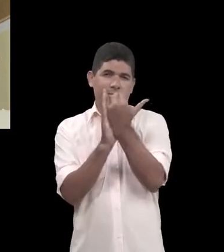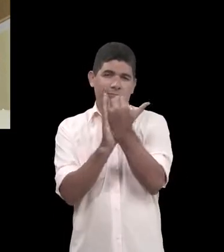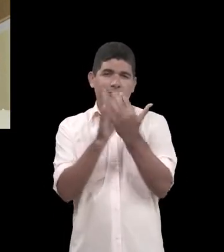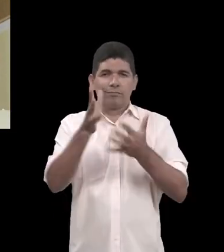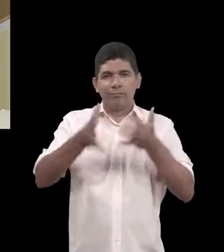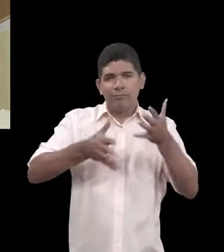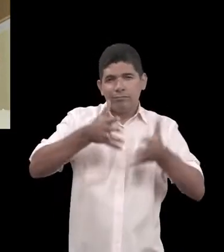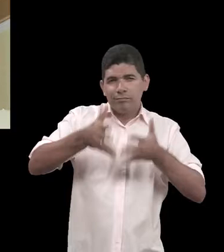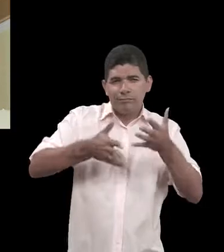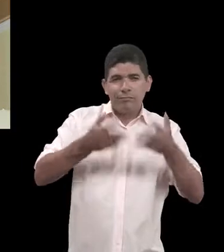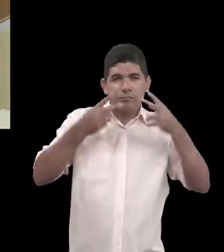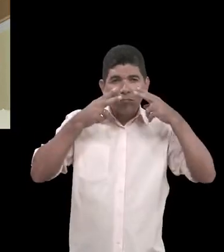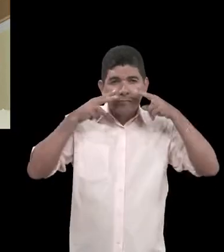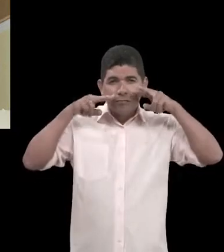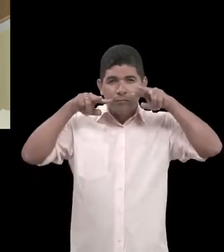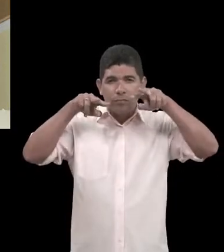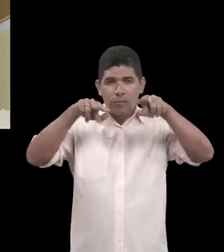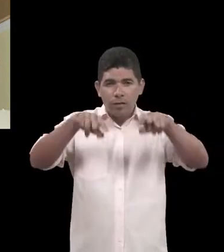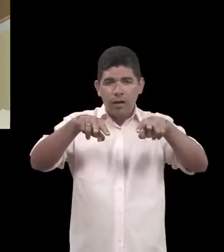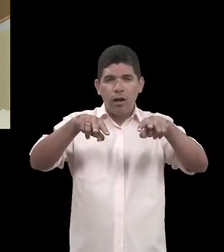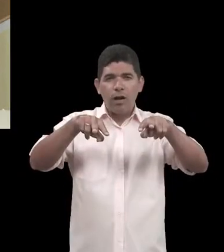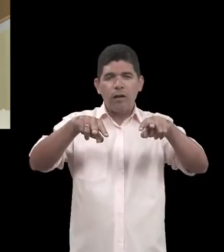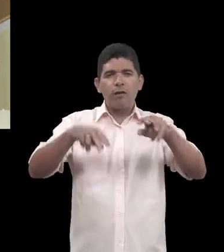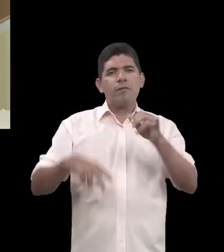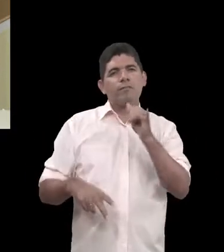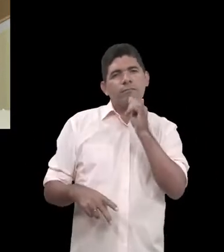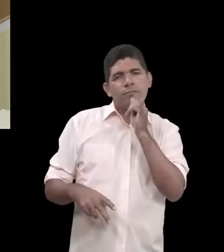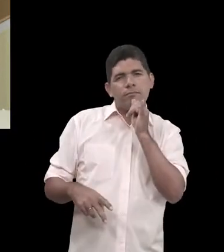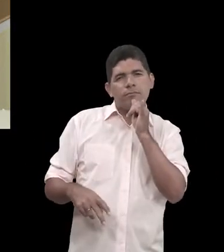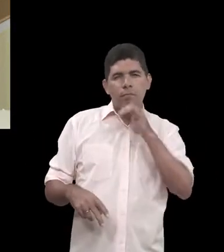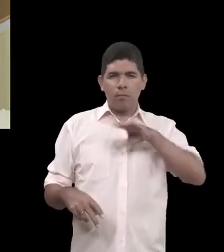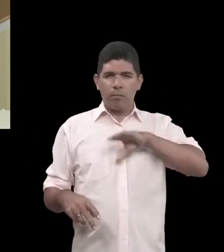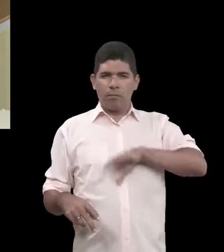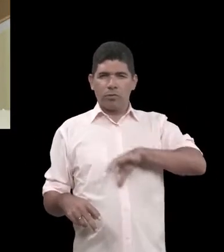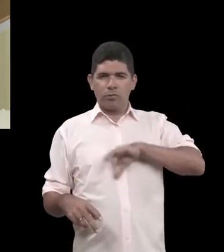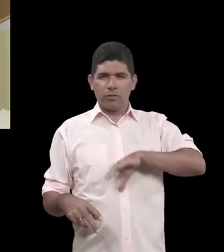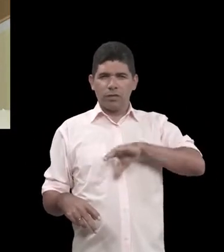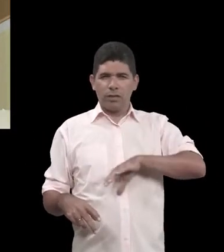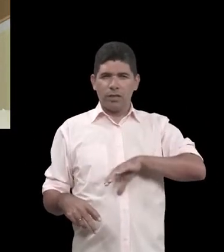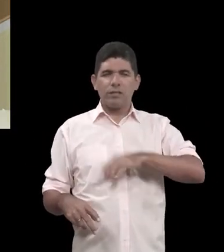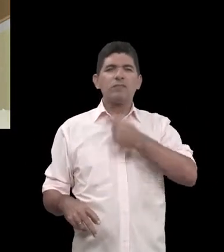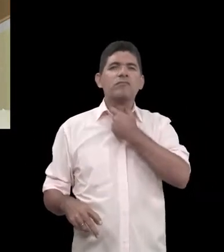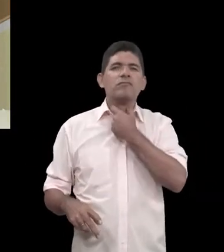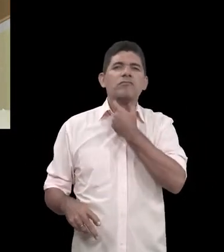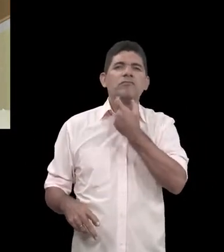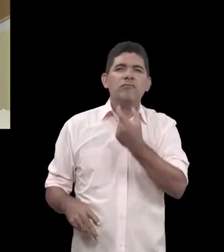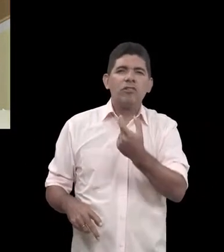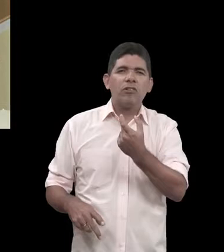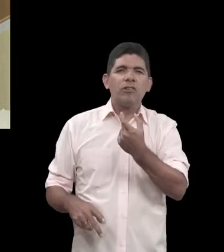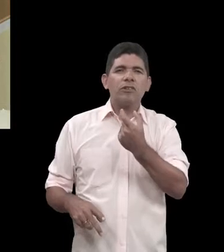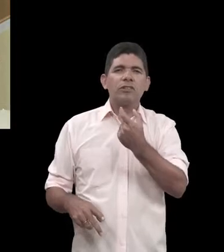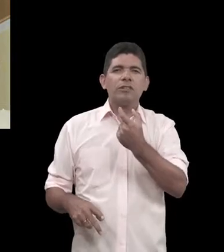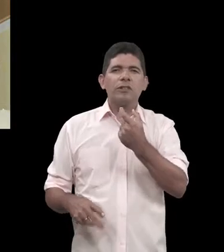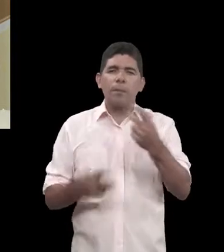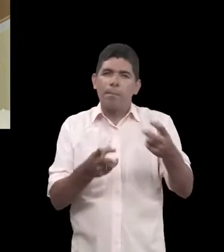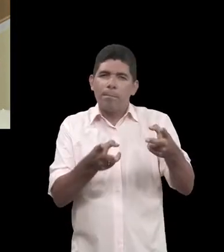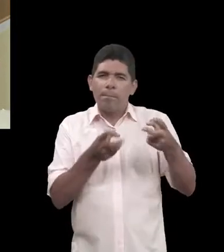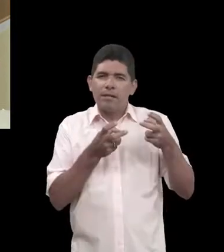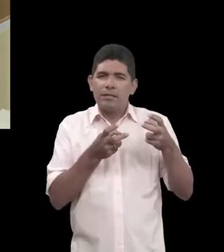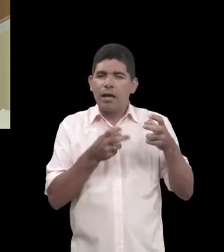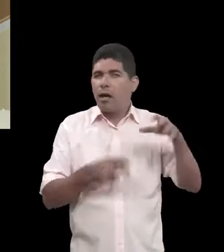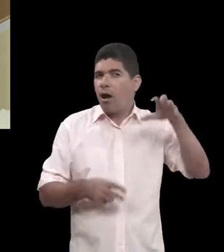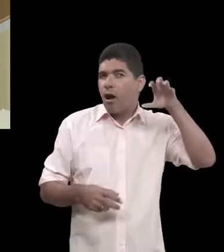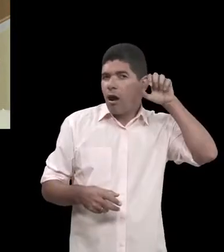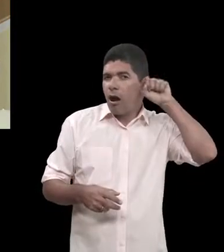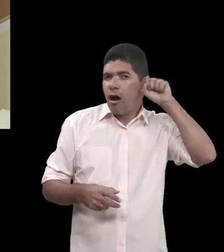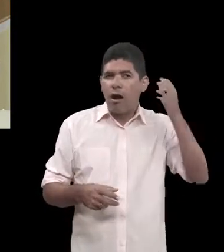é bem visual. Em português, quando a gente fala, tudo acontece na voz, né? Se eu quero falar que algo é muito bonito,